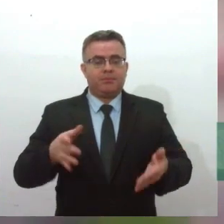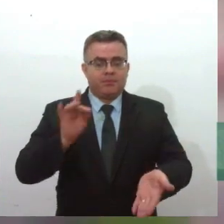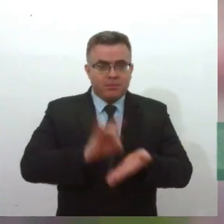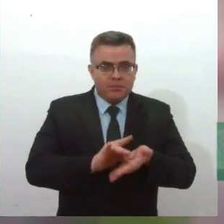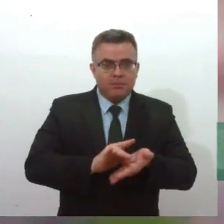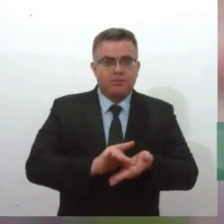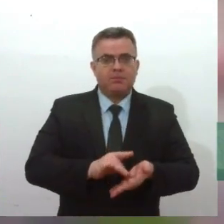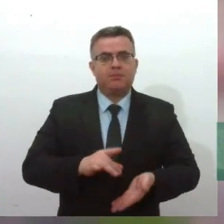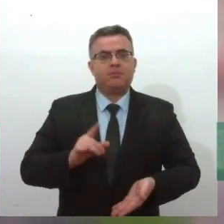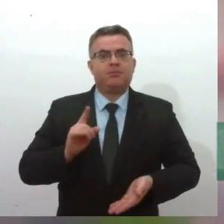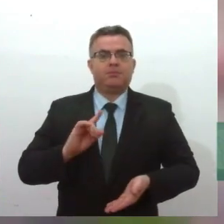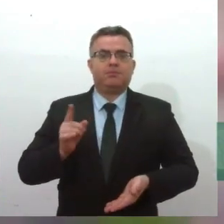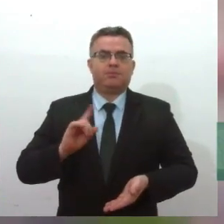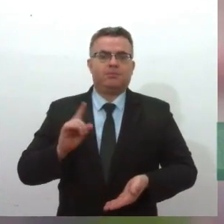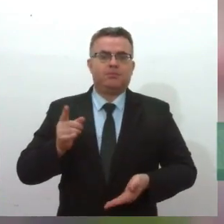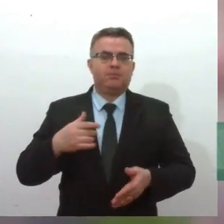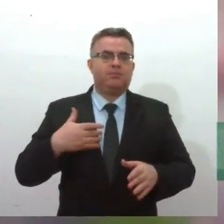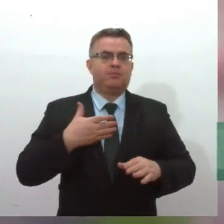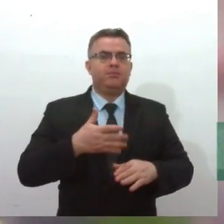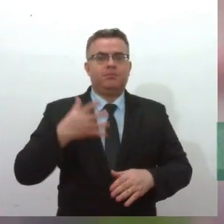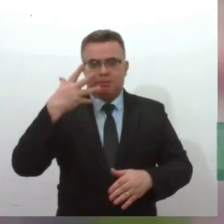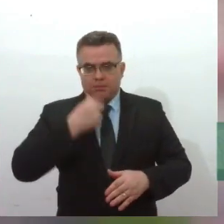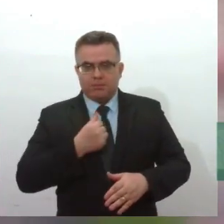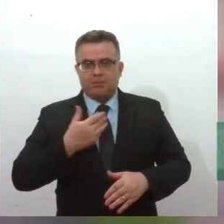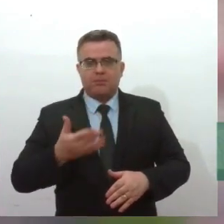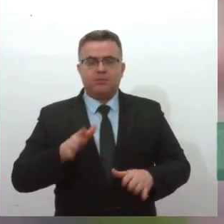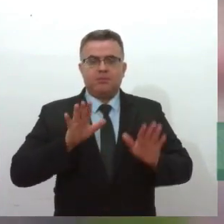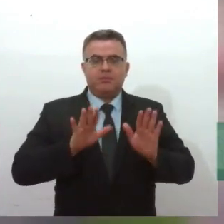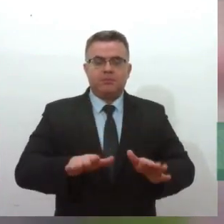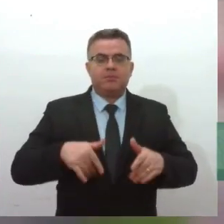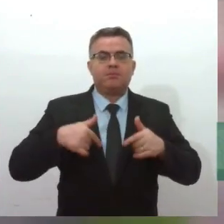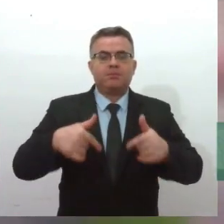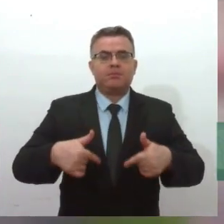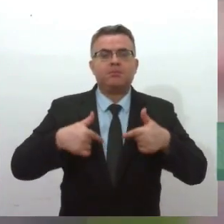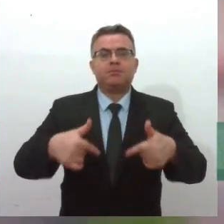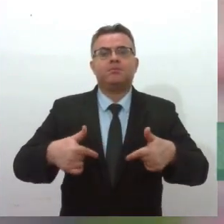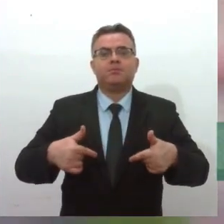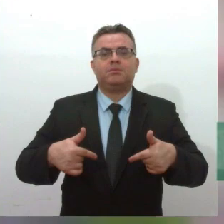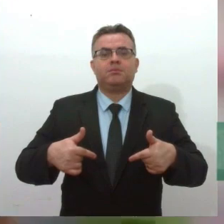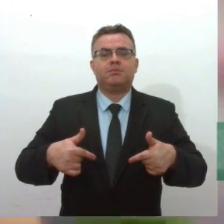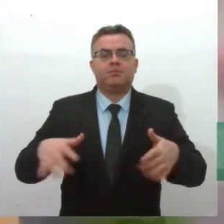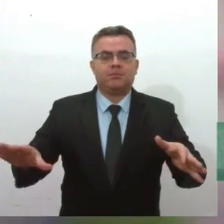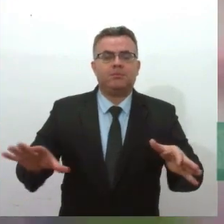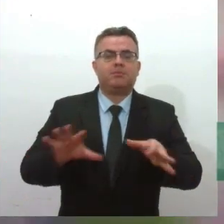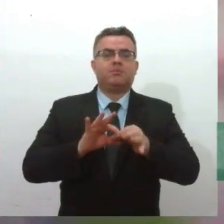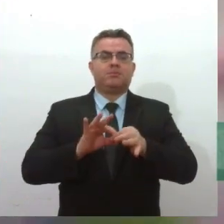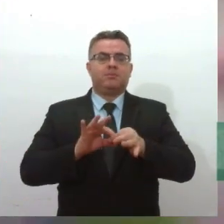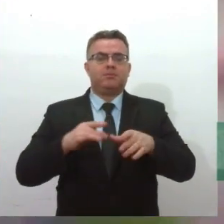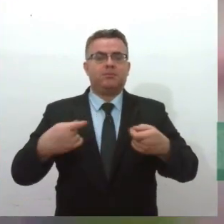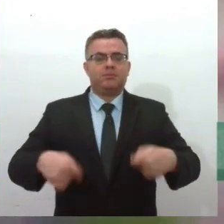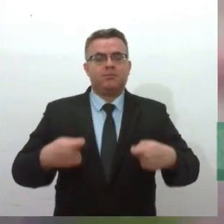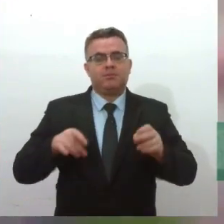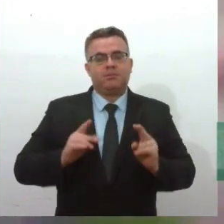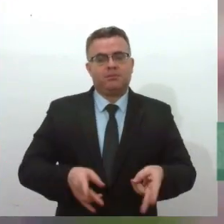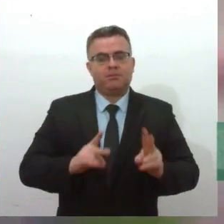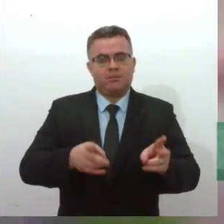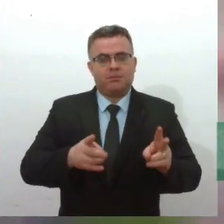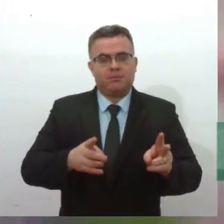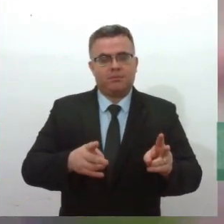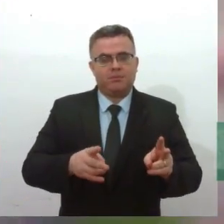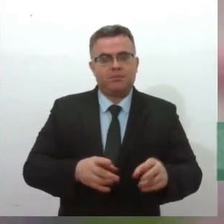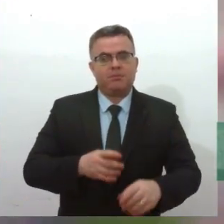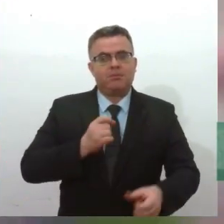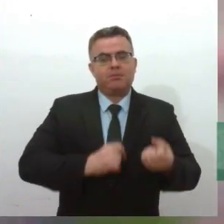falar a gente acha bonitinho mas a gente quer ações a gente quer soma né por isso que eh esse ano que